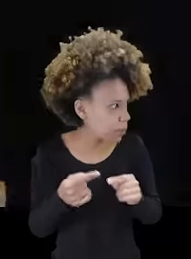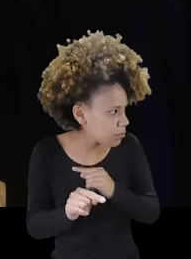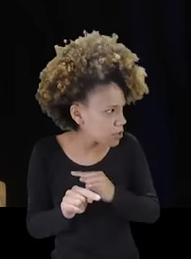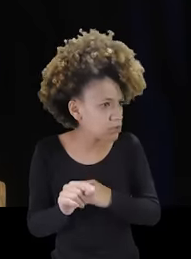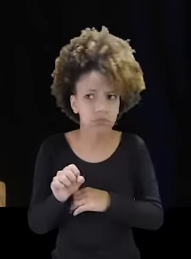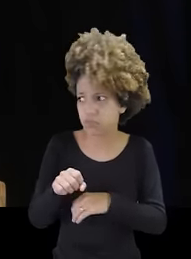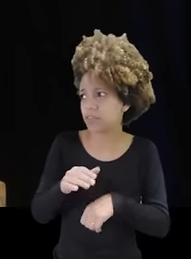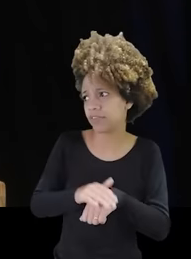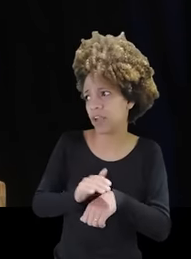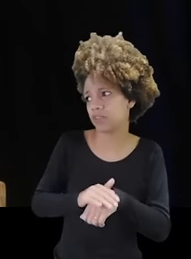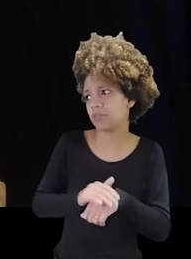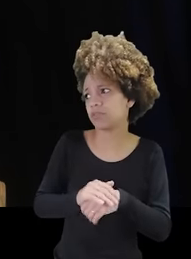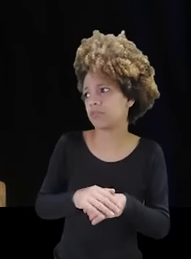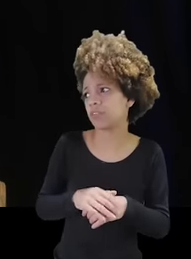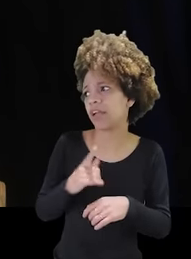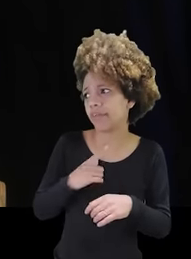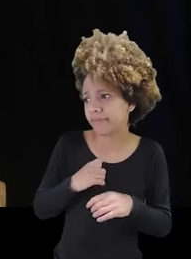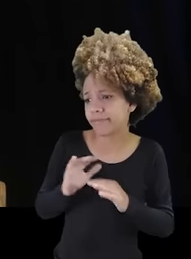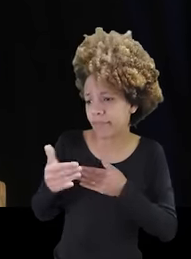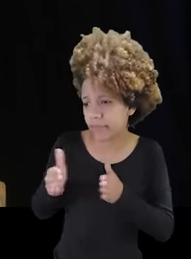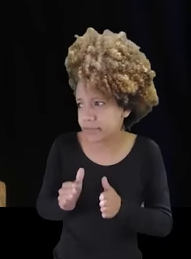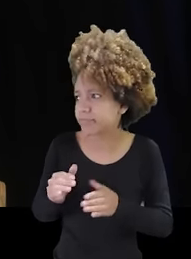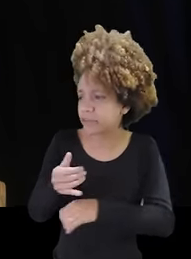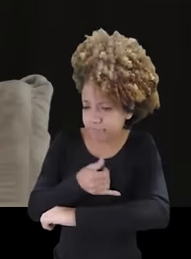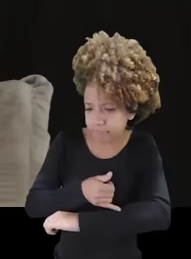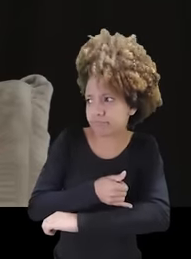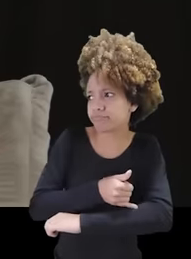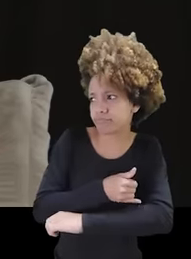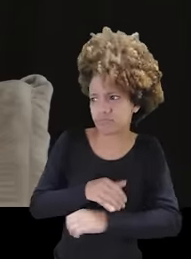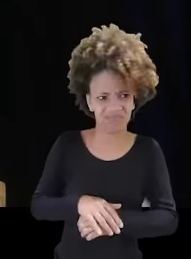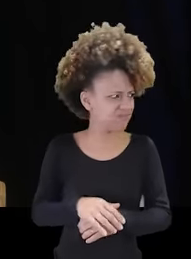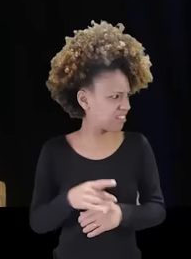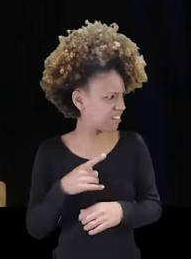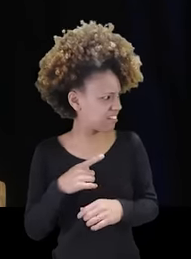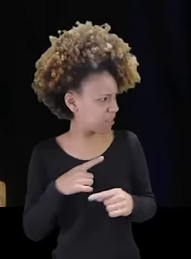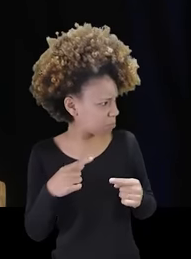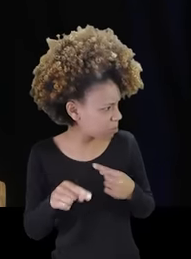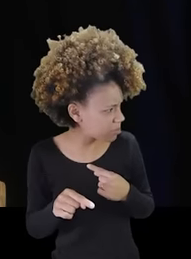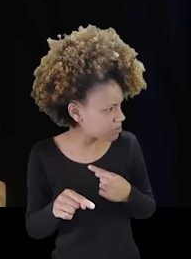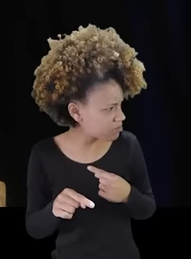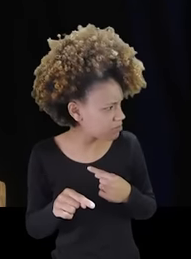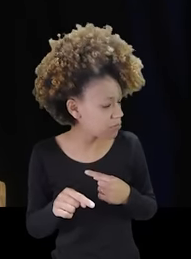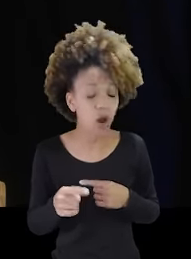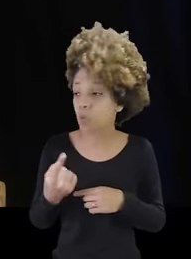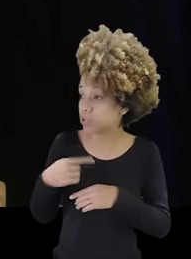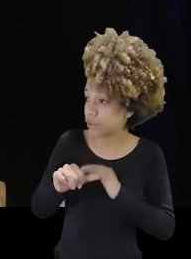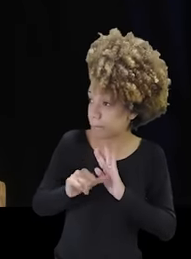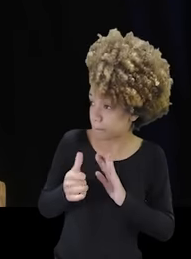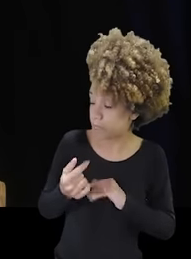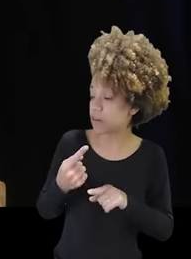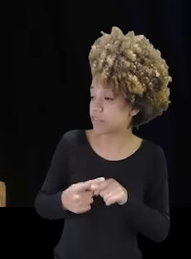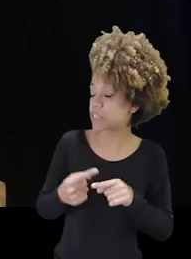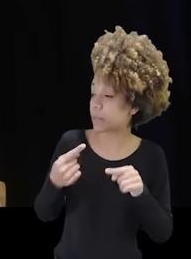fala É mas o pessoal faz tem estúdio tattoo assim eu acho que será que hoje em dia não é mais quando eu fui lá a primeira vez